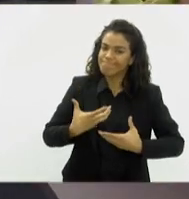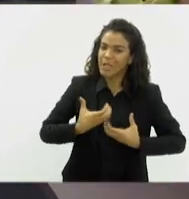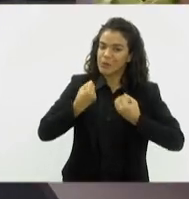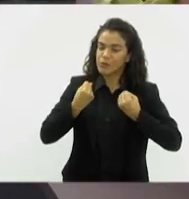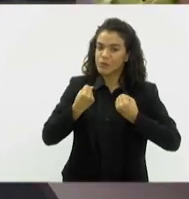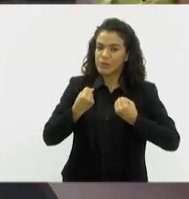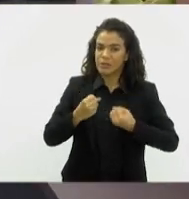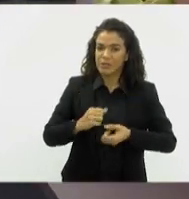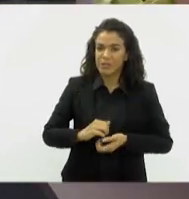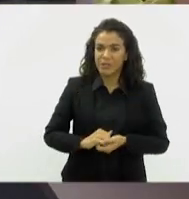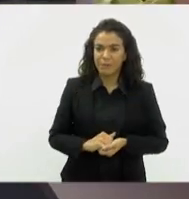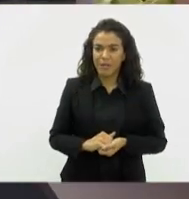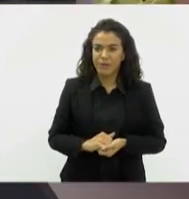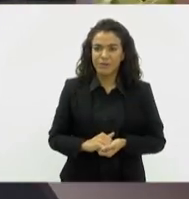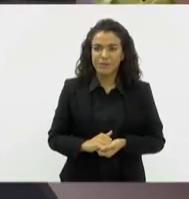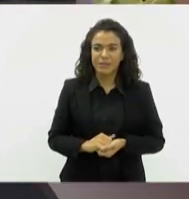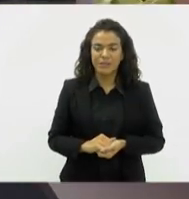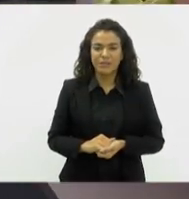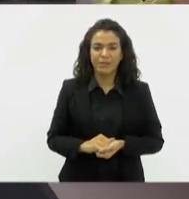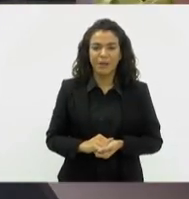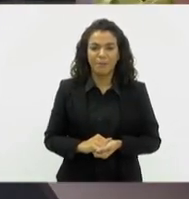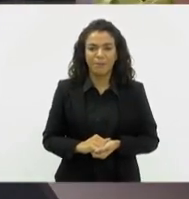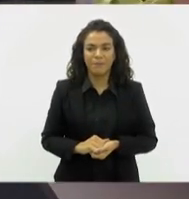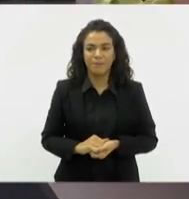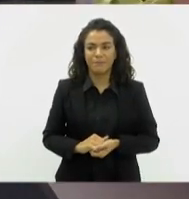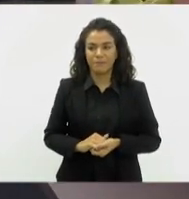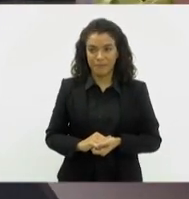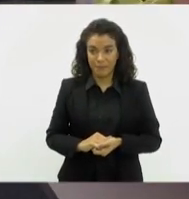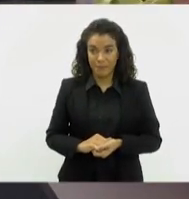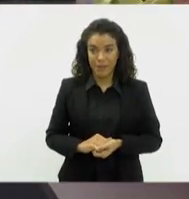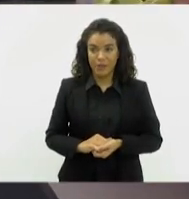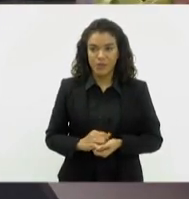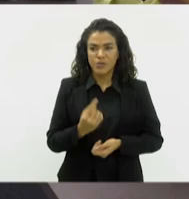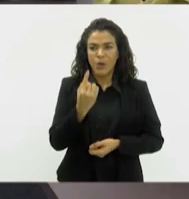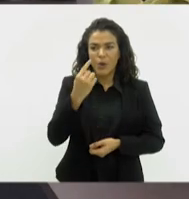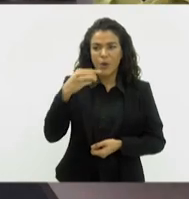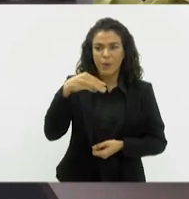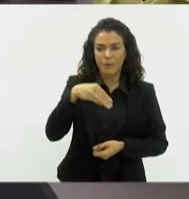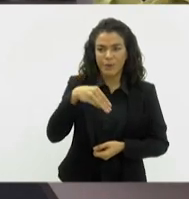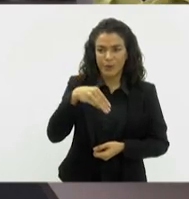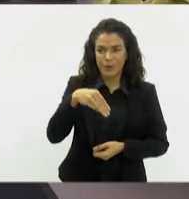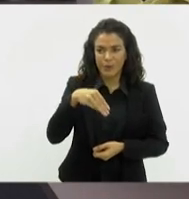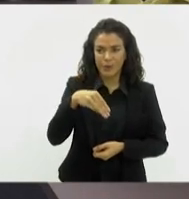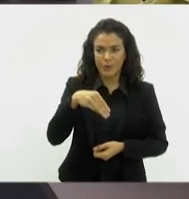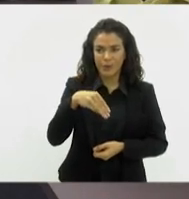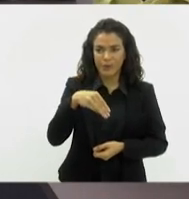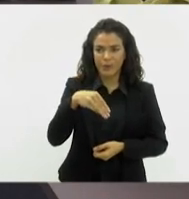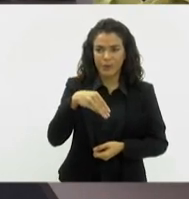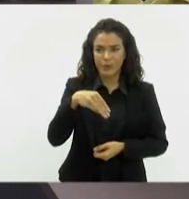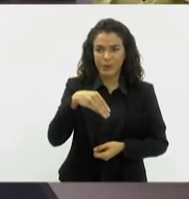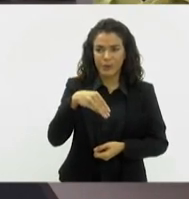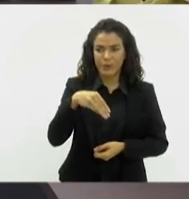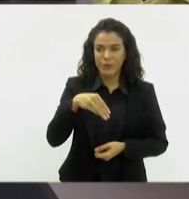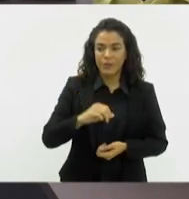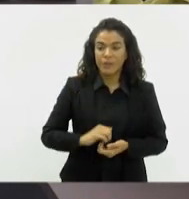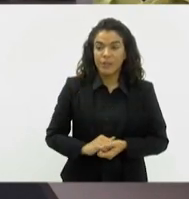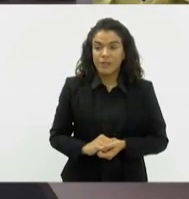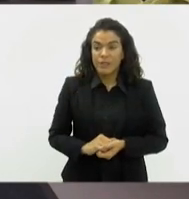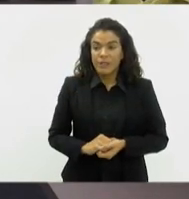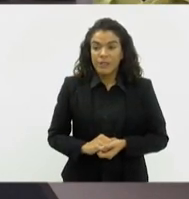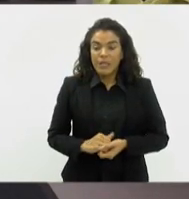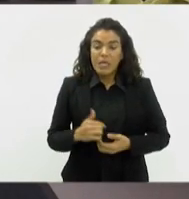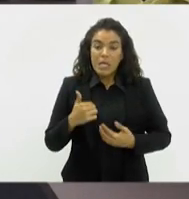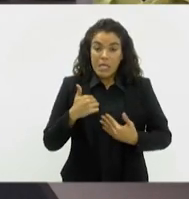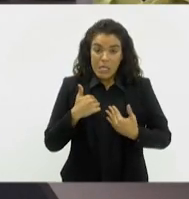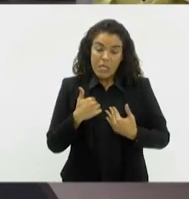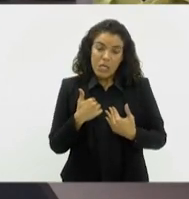Bem, posso, presidente? Deixa eu só... perdão. Posso? Só um minuto, por gentileza. Não tinha a palavra, deputado. Eu faço um